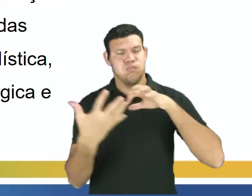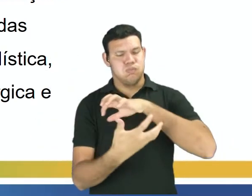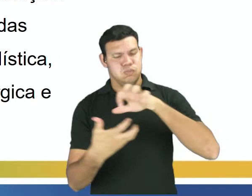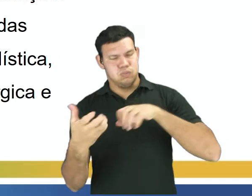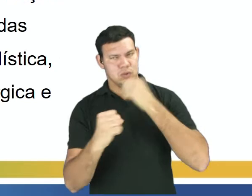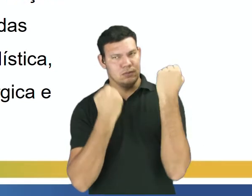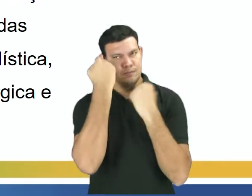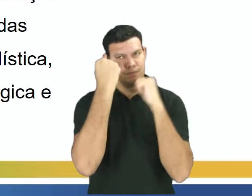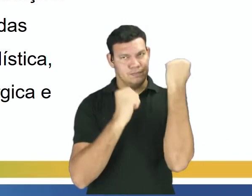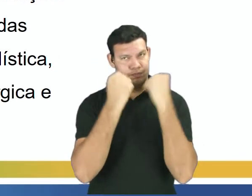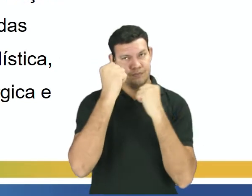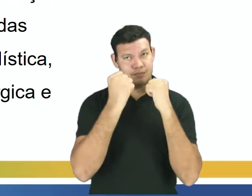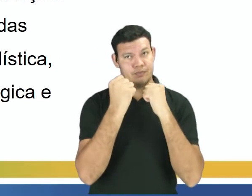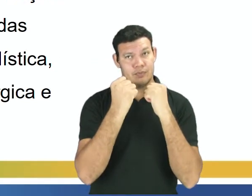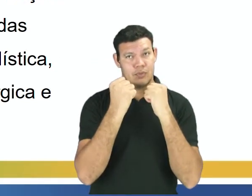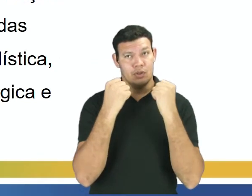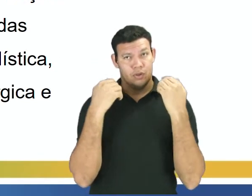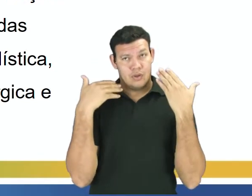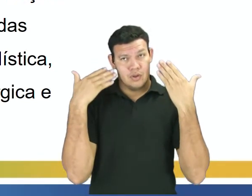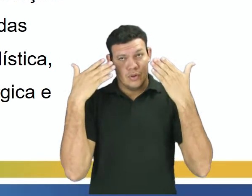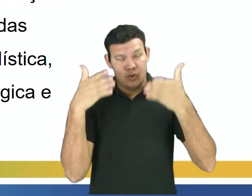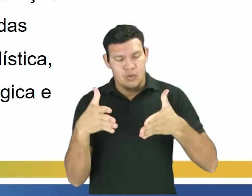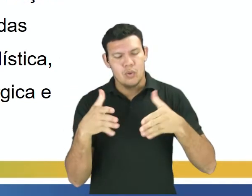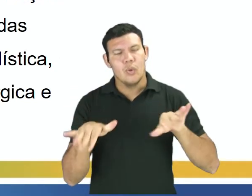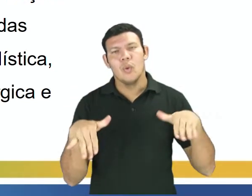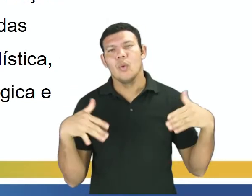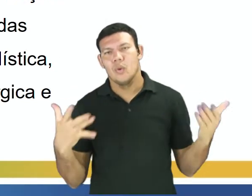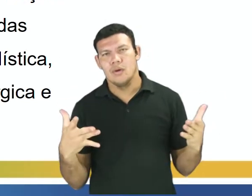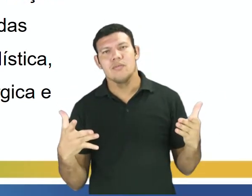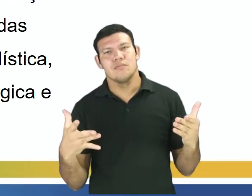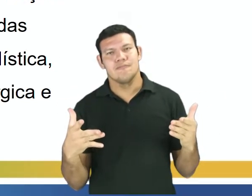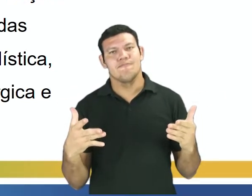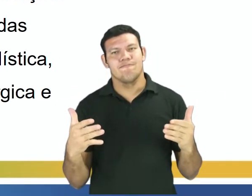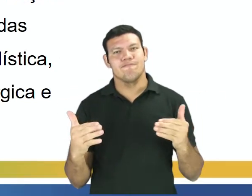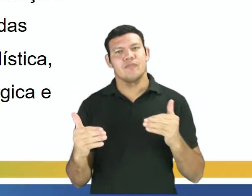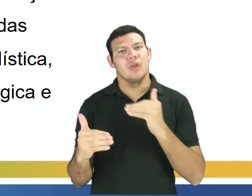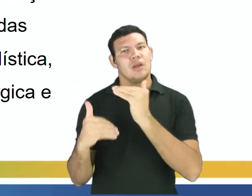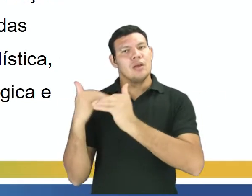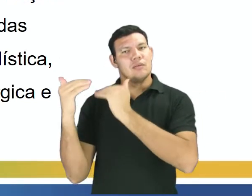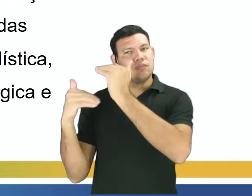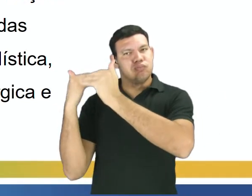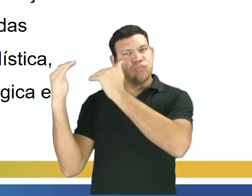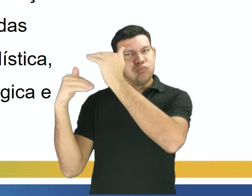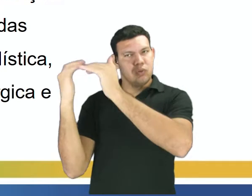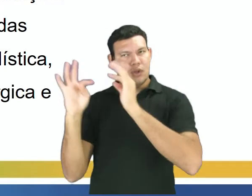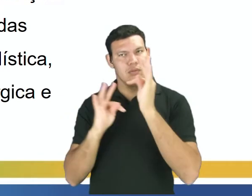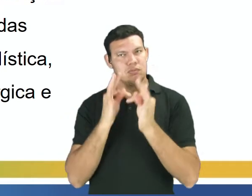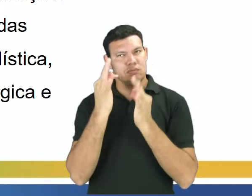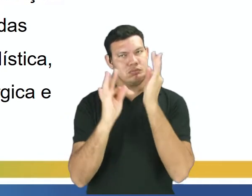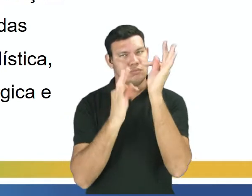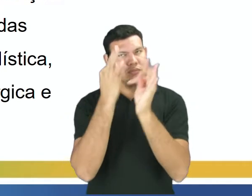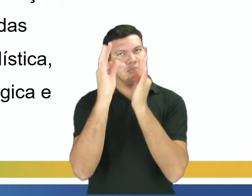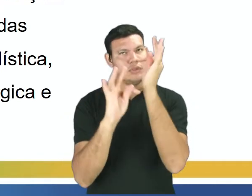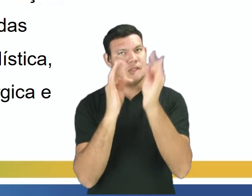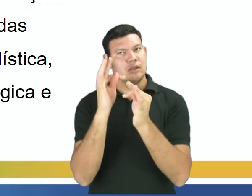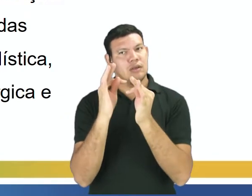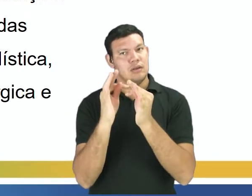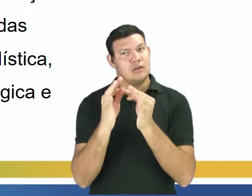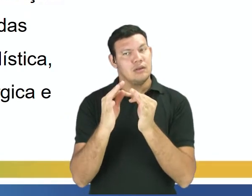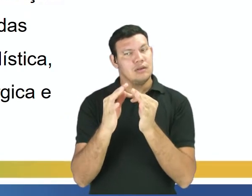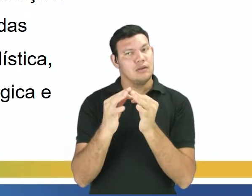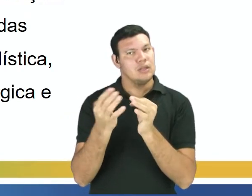Industrial, são destaques principais. Avanços tecnológicos. Lembrem-se que na primeira etapa nós tínhamos ainda